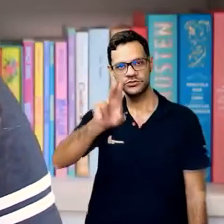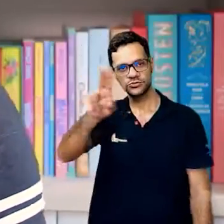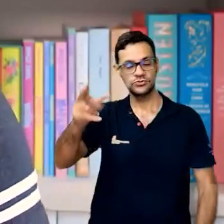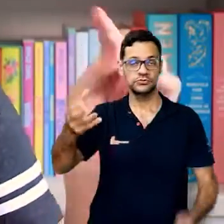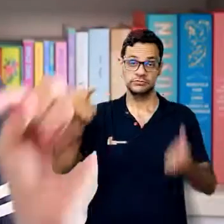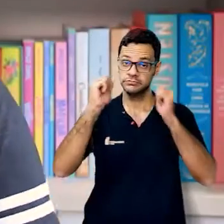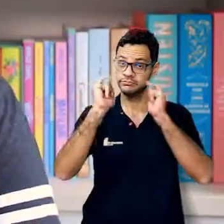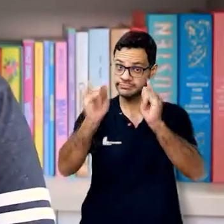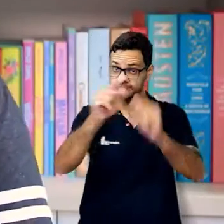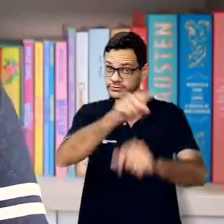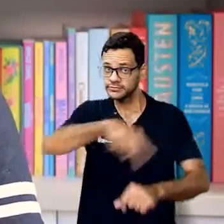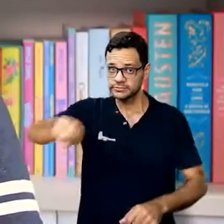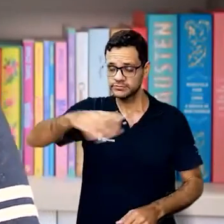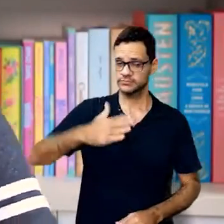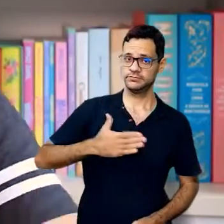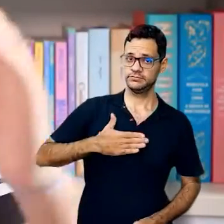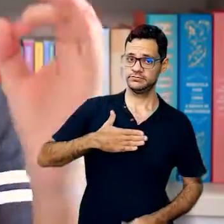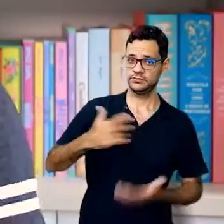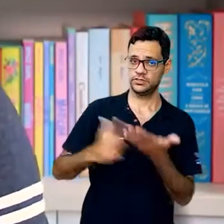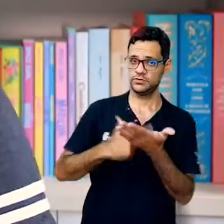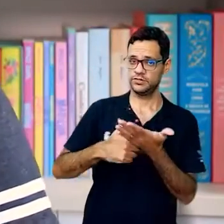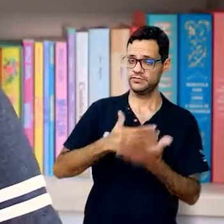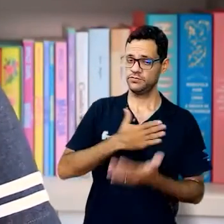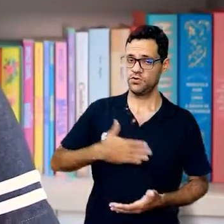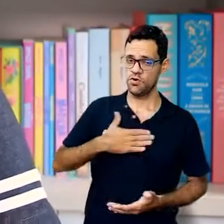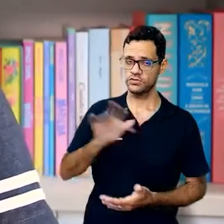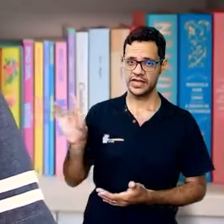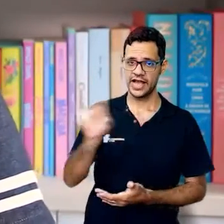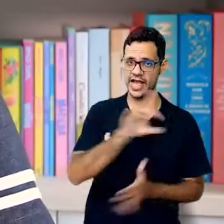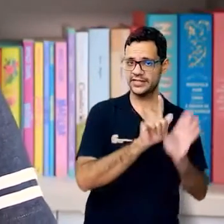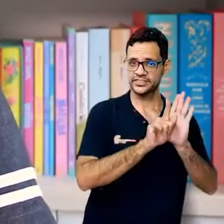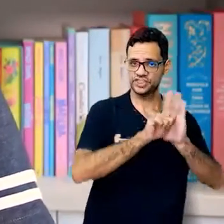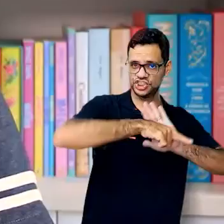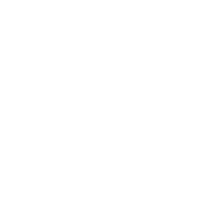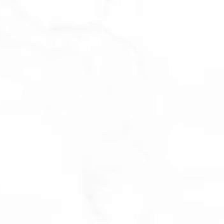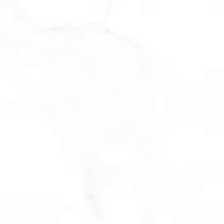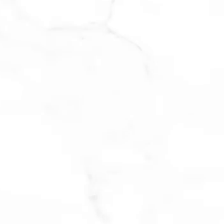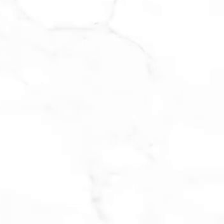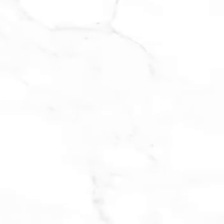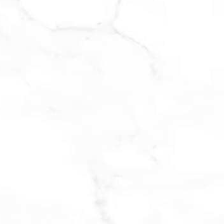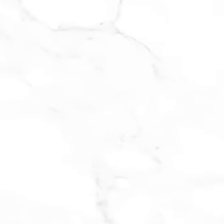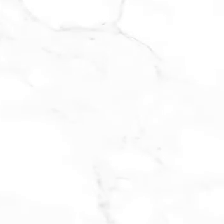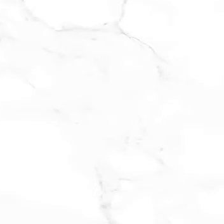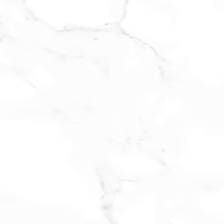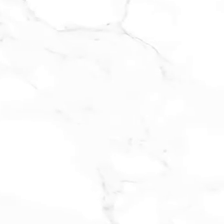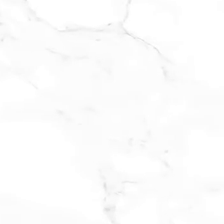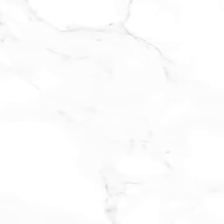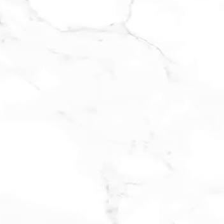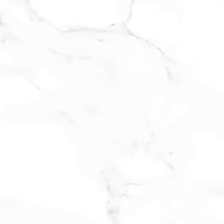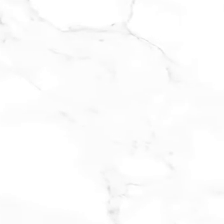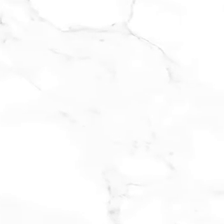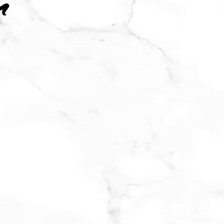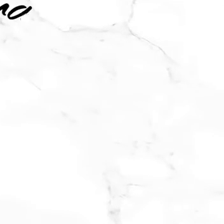pessoal, aqui é a Ju e nesse vídeo eu vou contar pra vocês quais são os meus livros favoritos de cada gênero.